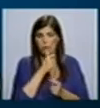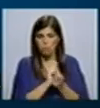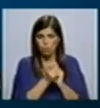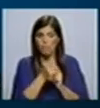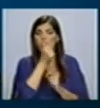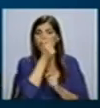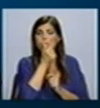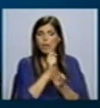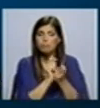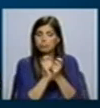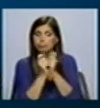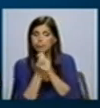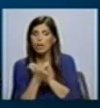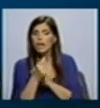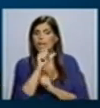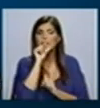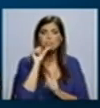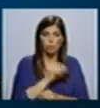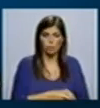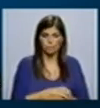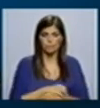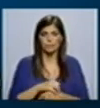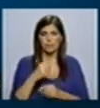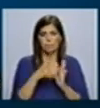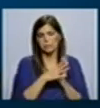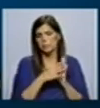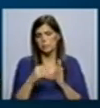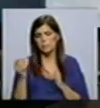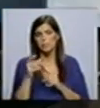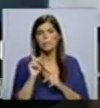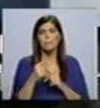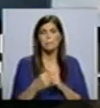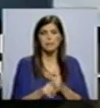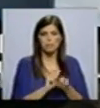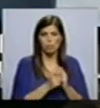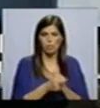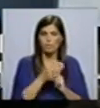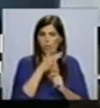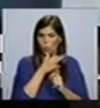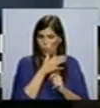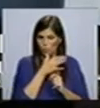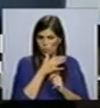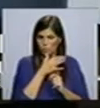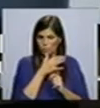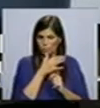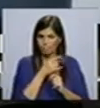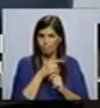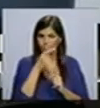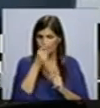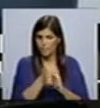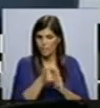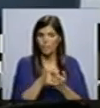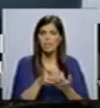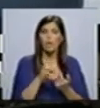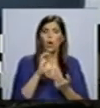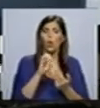para azul. Ora, para ter cauda, para ter esta mudança de cor, mais uma vez atira-nos para os cometas. Mas tem que ter um